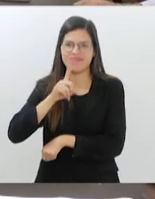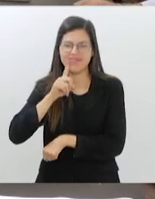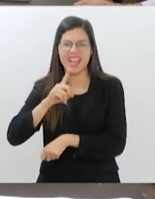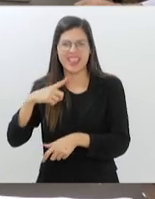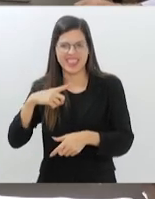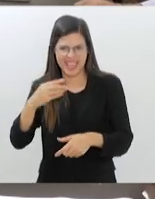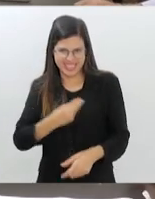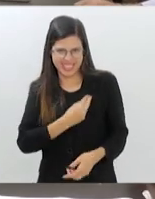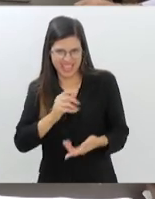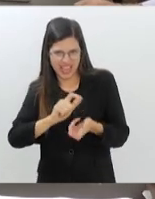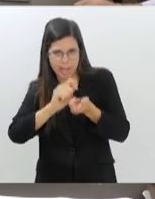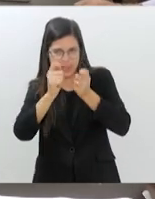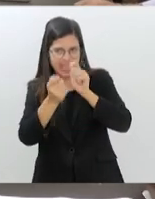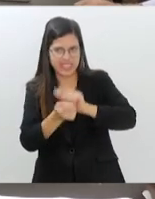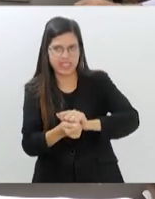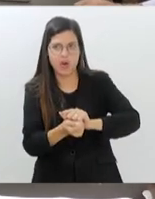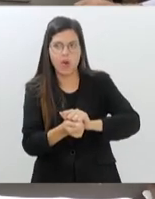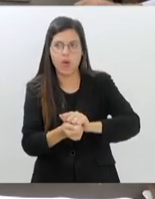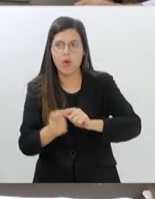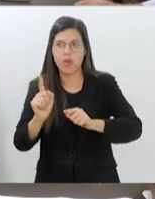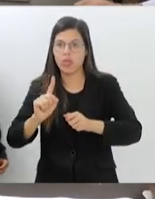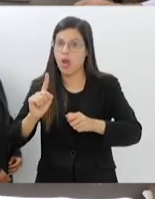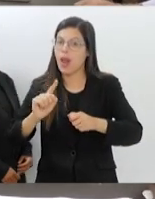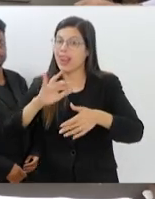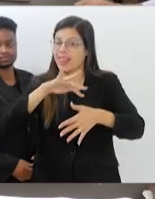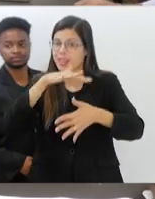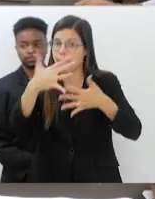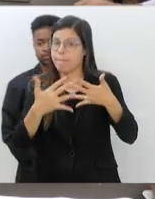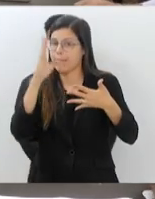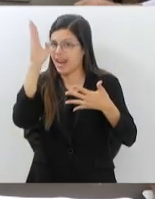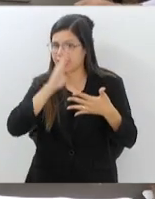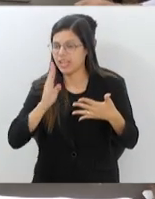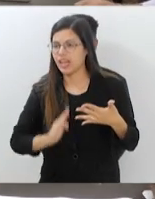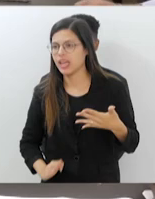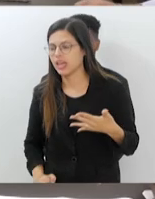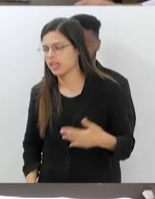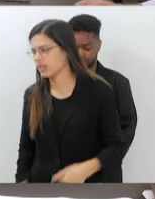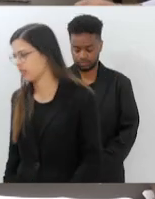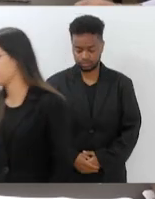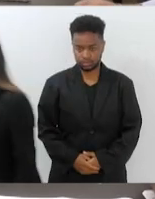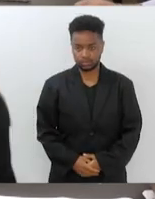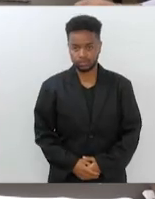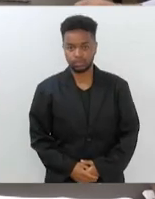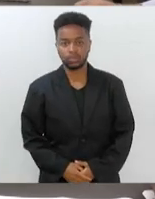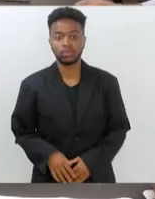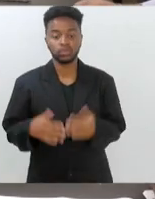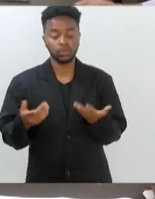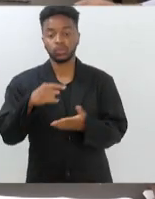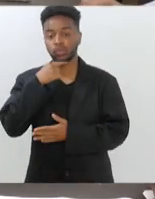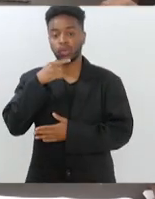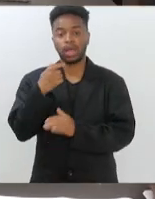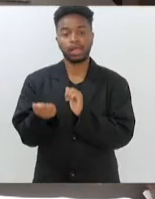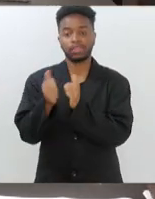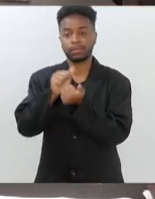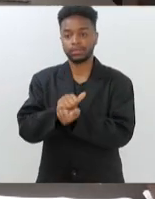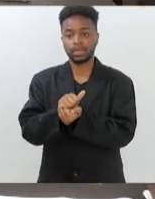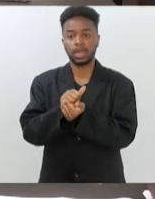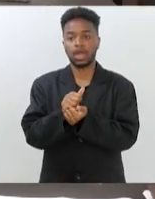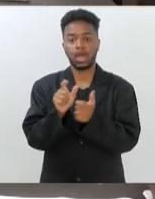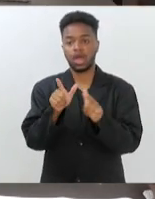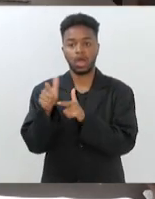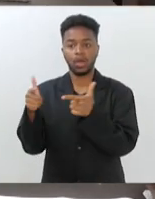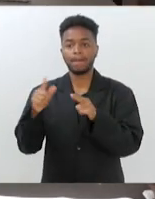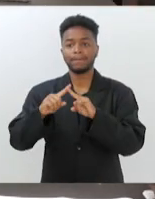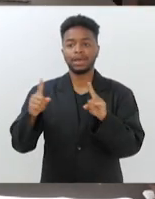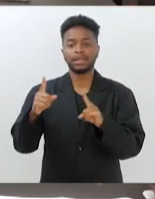adaptação não é a Libras é brasileira né então ela ela não se adapta a qualquer logar assim como vai ter umas algumas eu tô falando esse